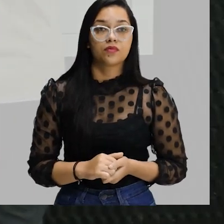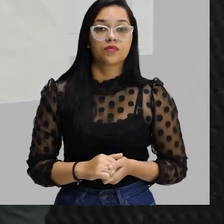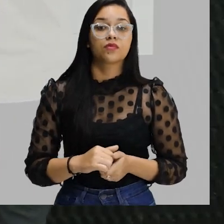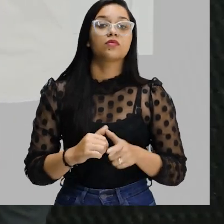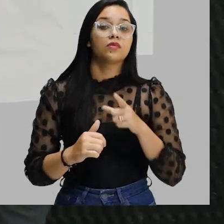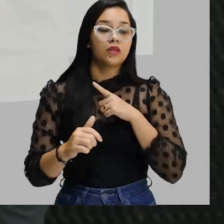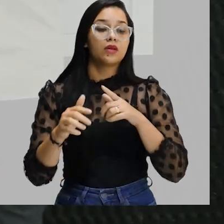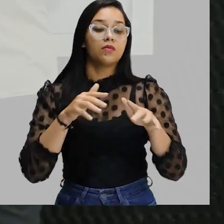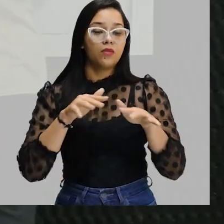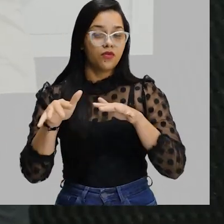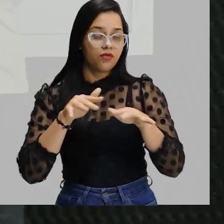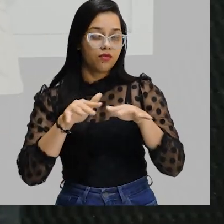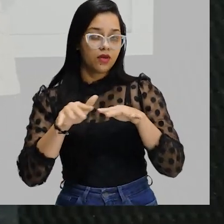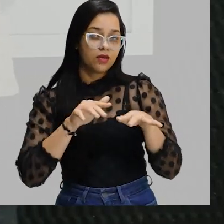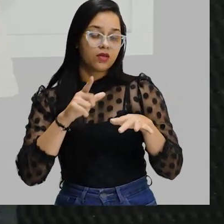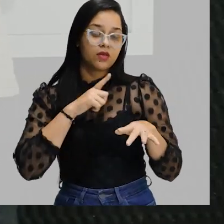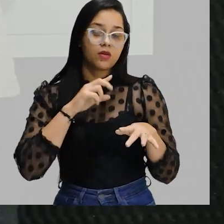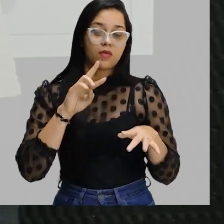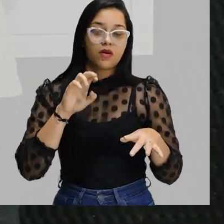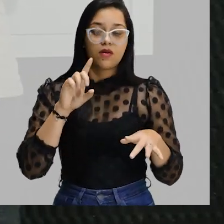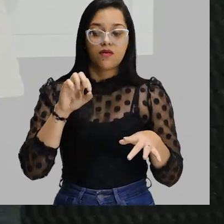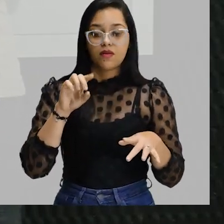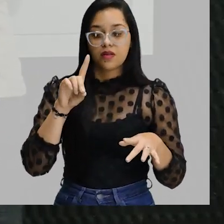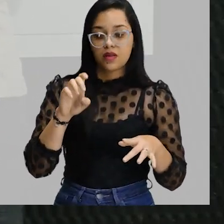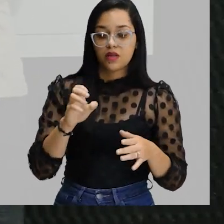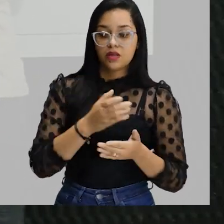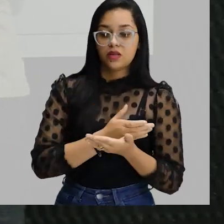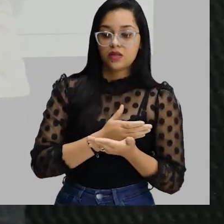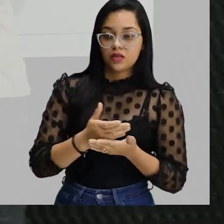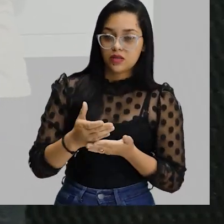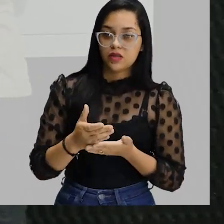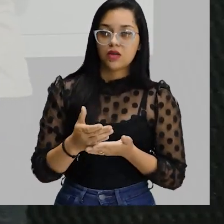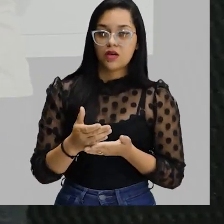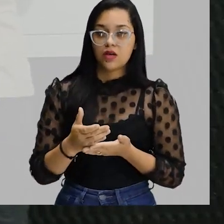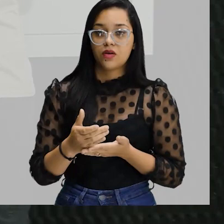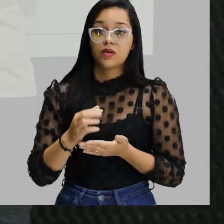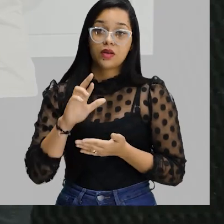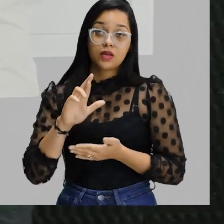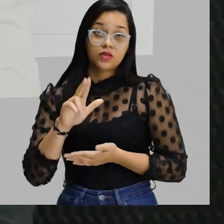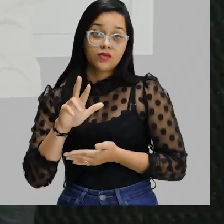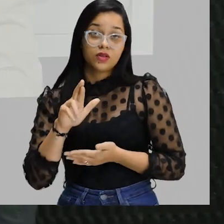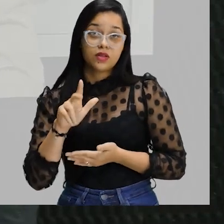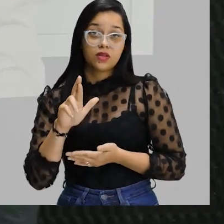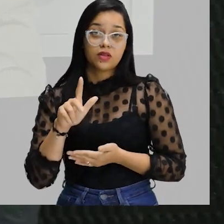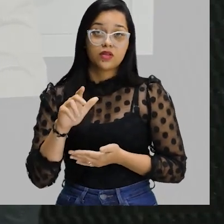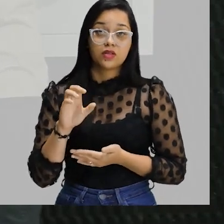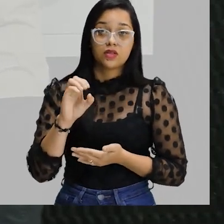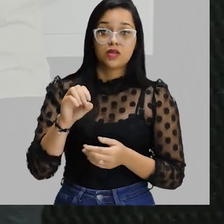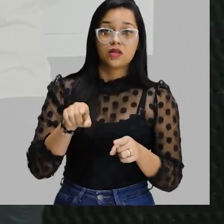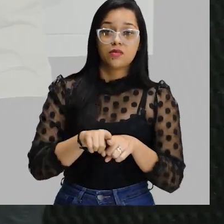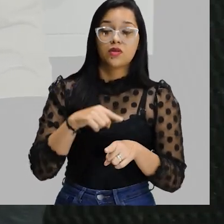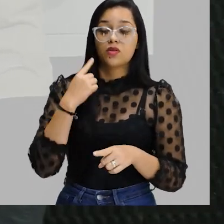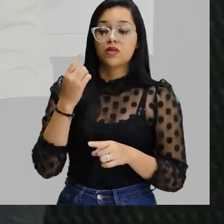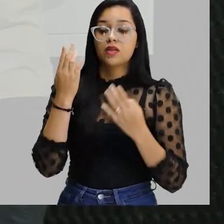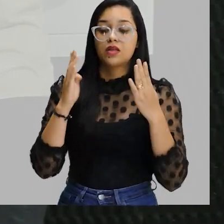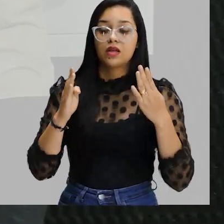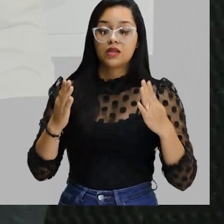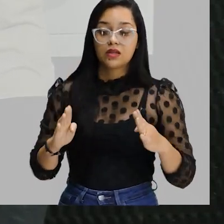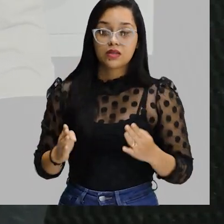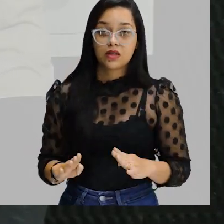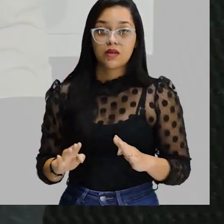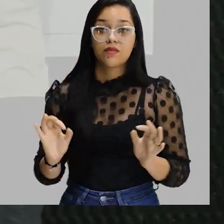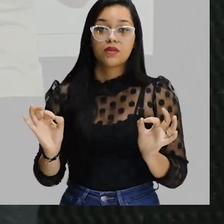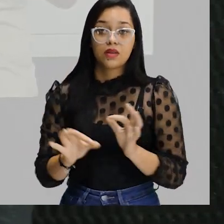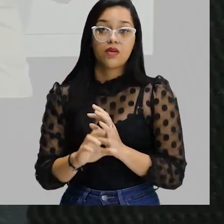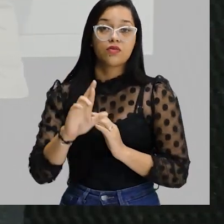em movimento. Então ele tem uma velocidade inicial que é diferente de zero. E nós vamos analisar até uma velocidade